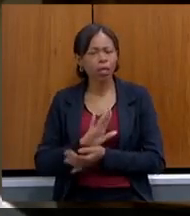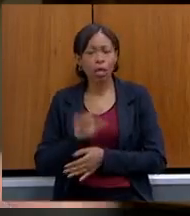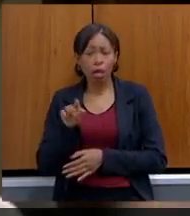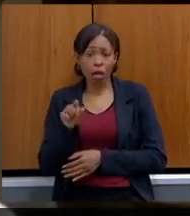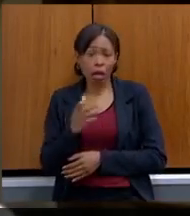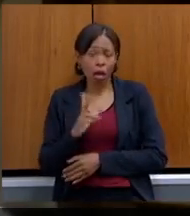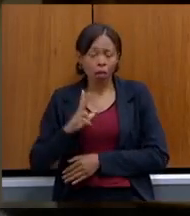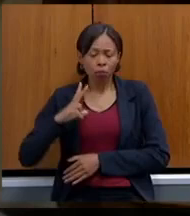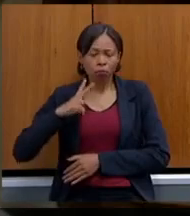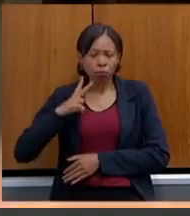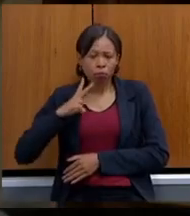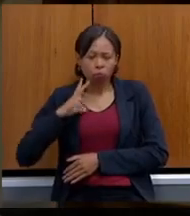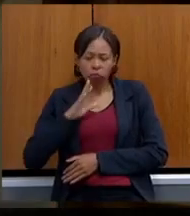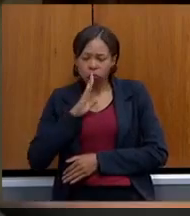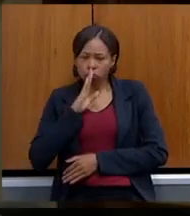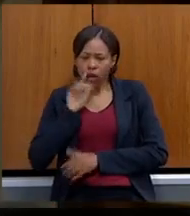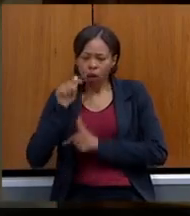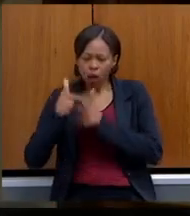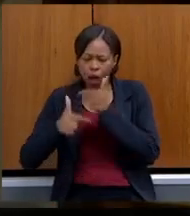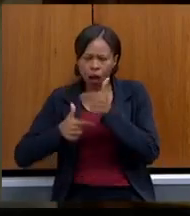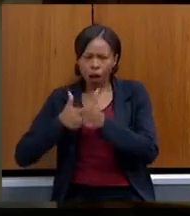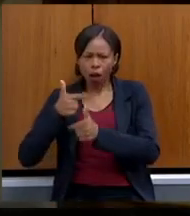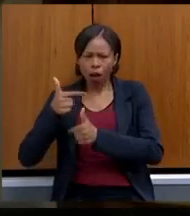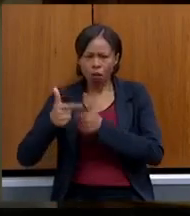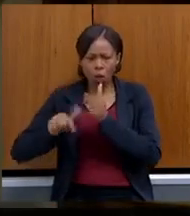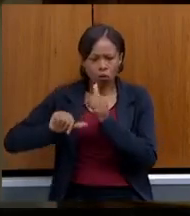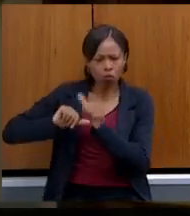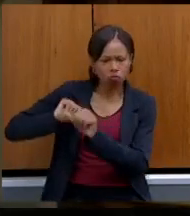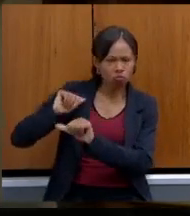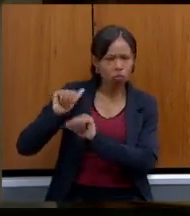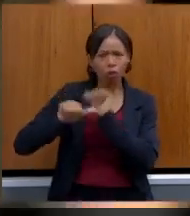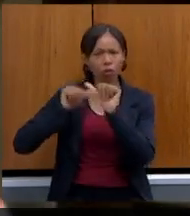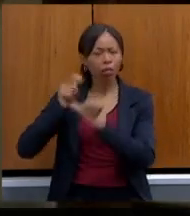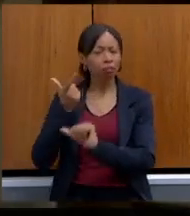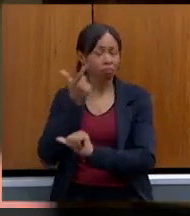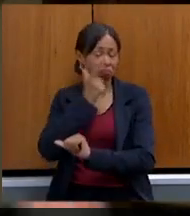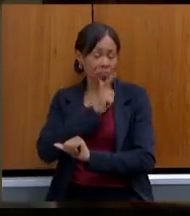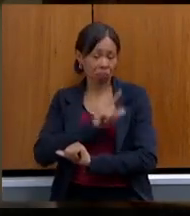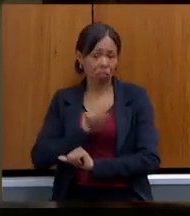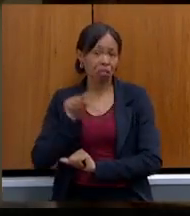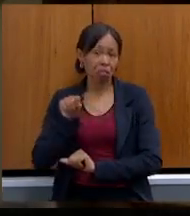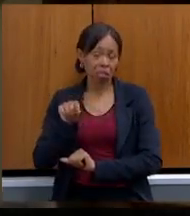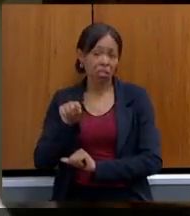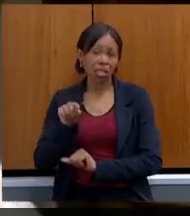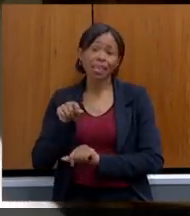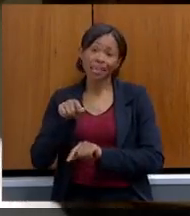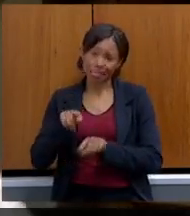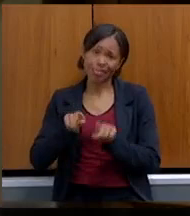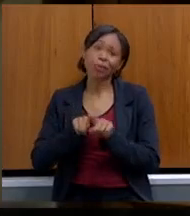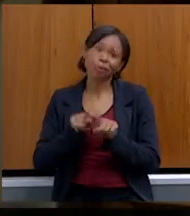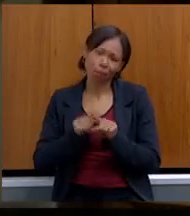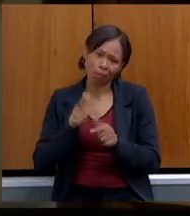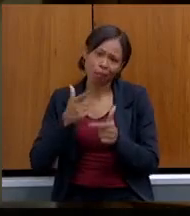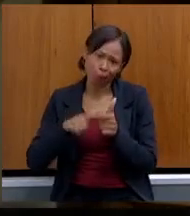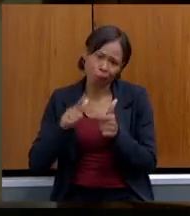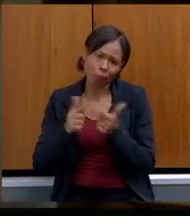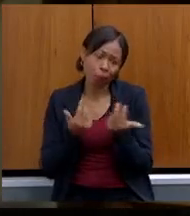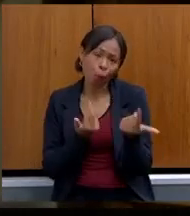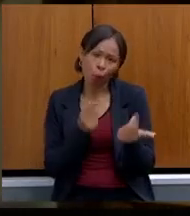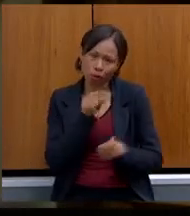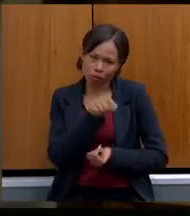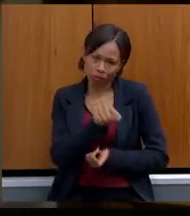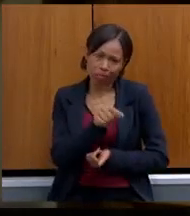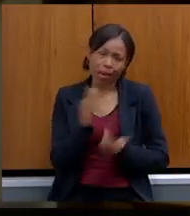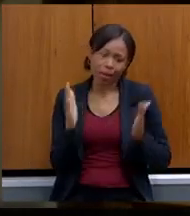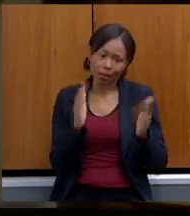silenciosamente ele a transformação que a gente tem ele também passa pelas mesmas dificuldades que a senhora tá passando o